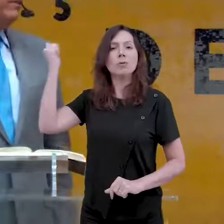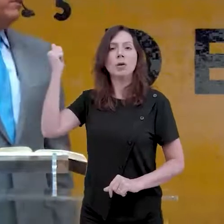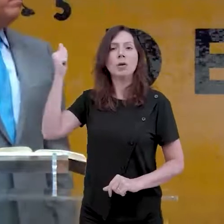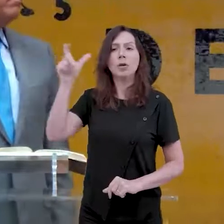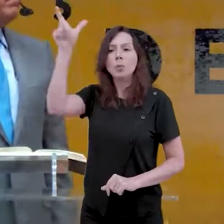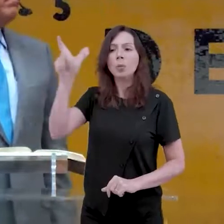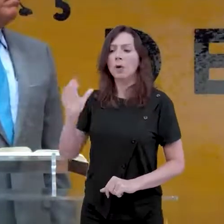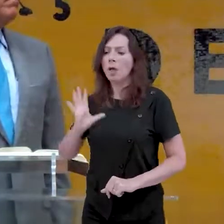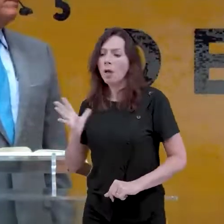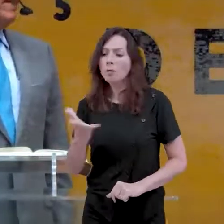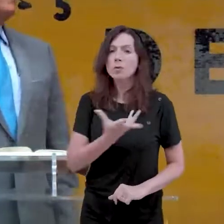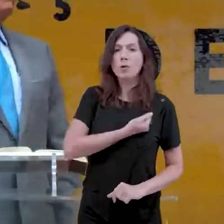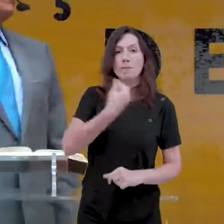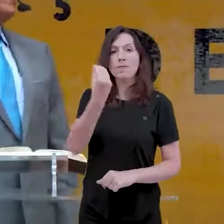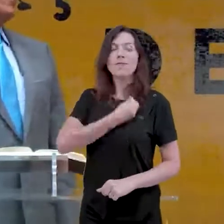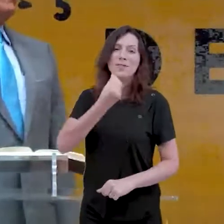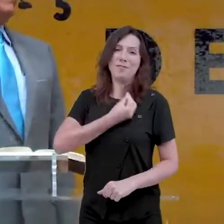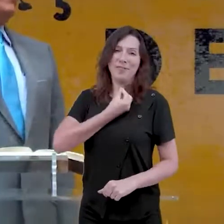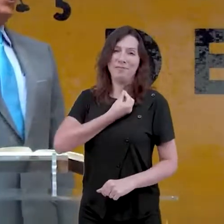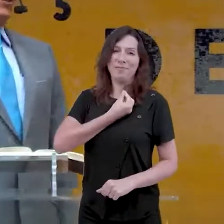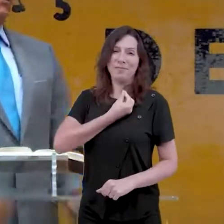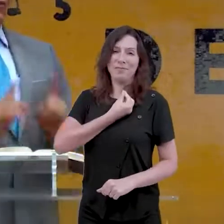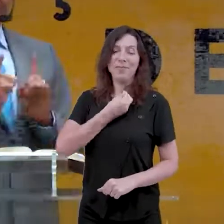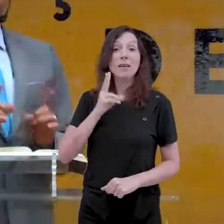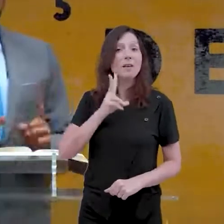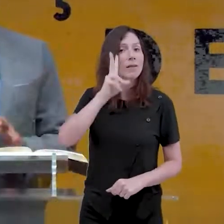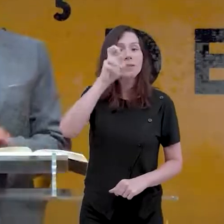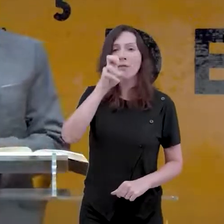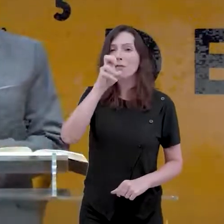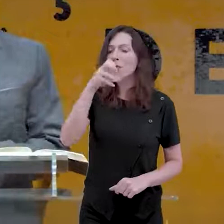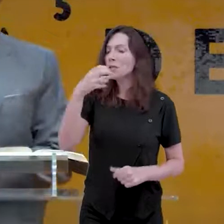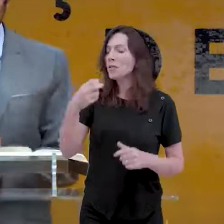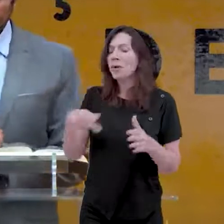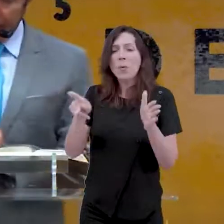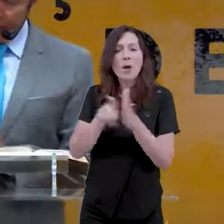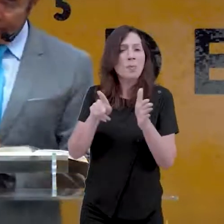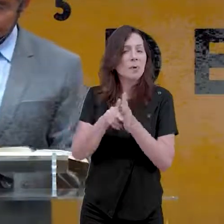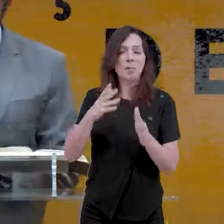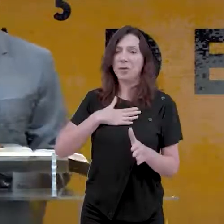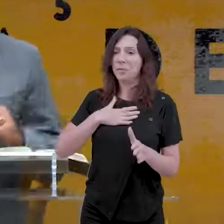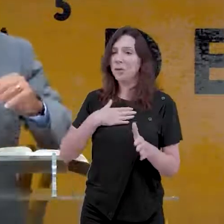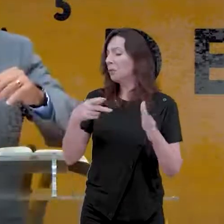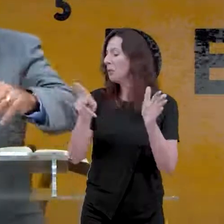Redentor vive. Essa força não está na gente, essa força está em Deus.